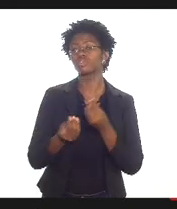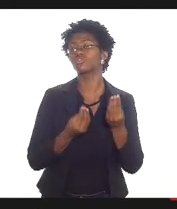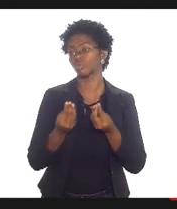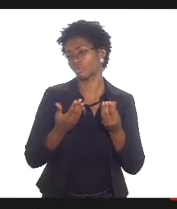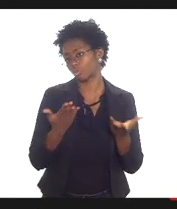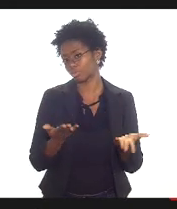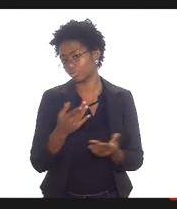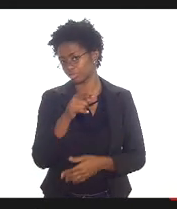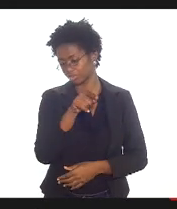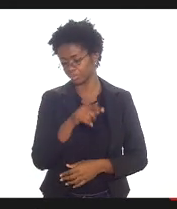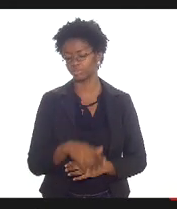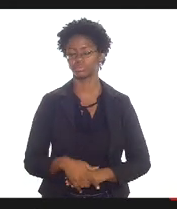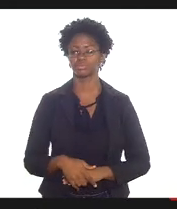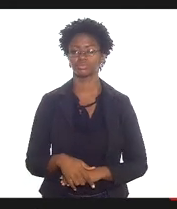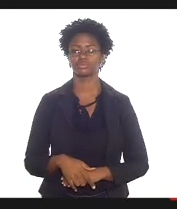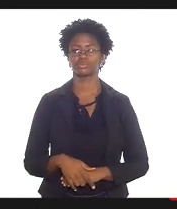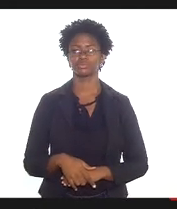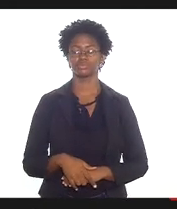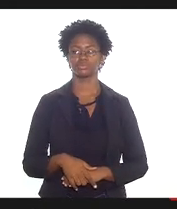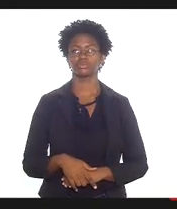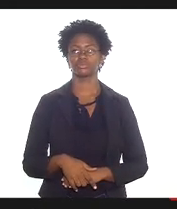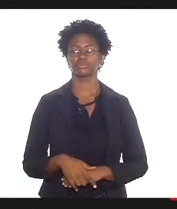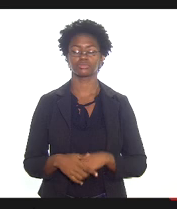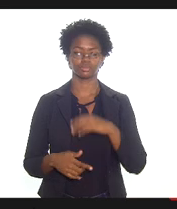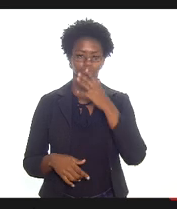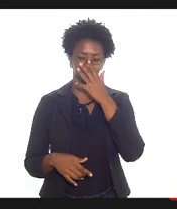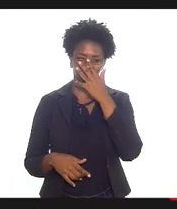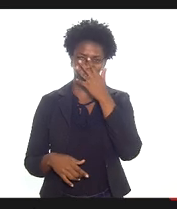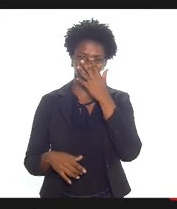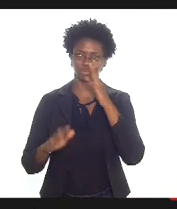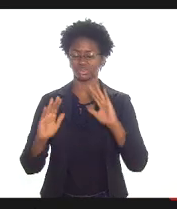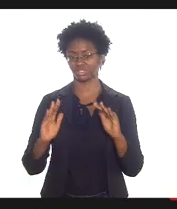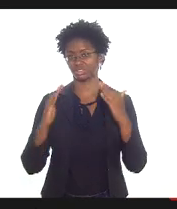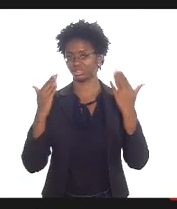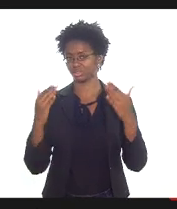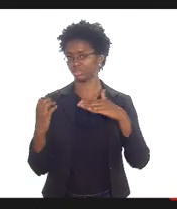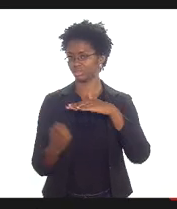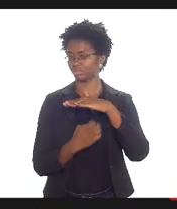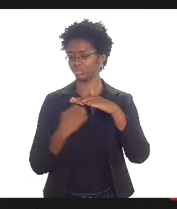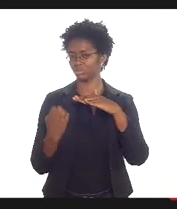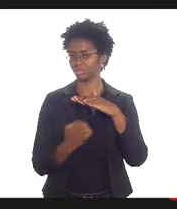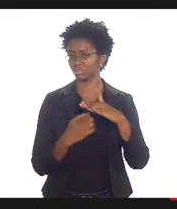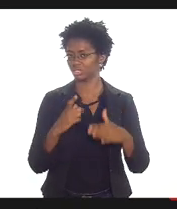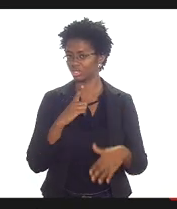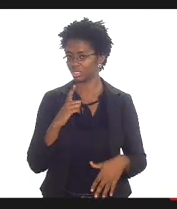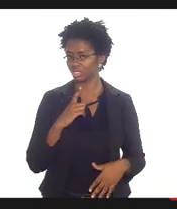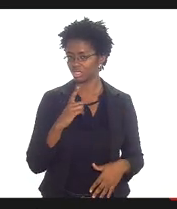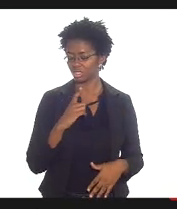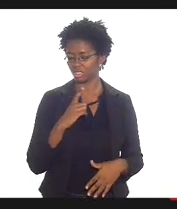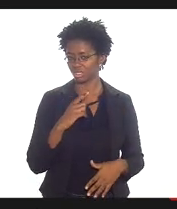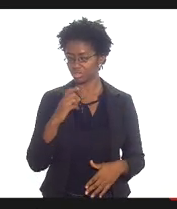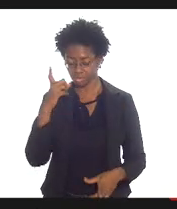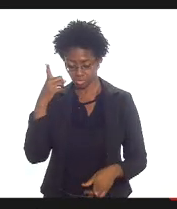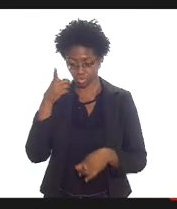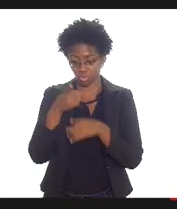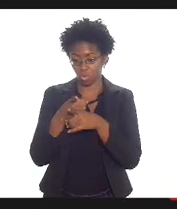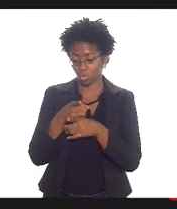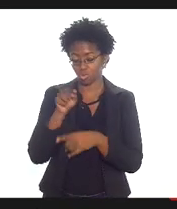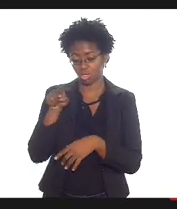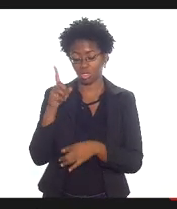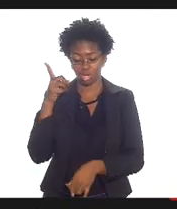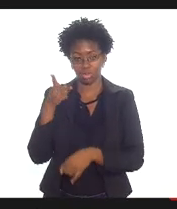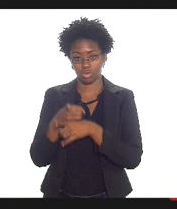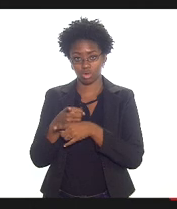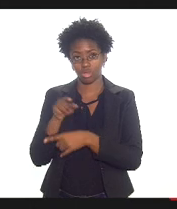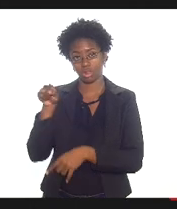funciona. Quando uma empresa faz uma declaração, faz uma descoberta, ele tem